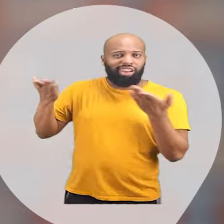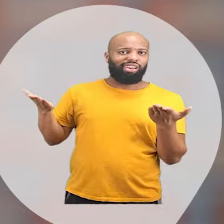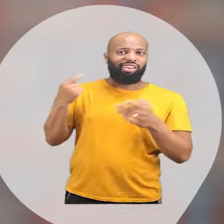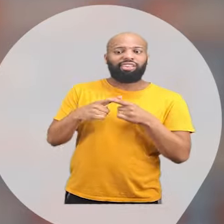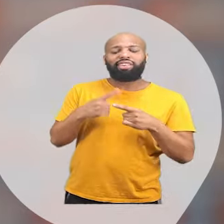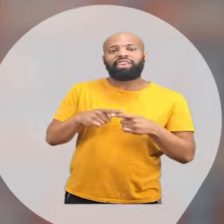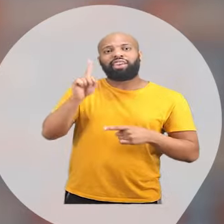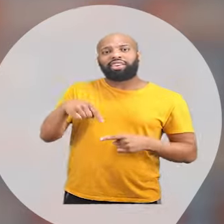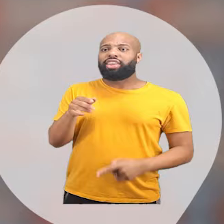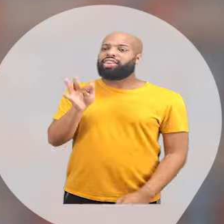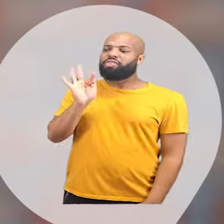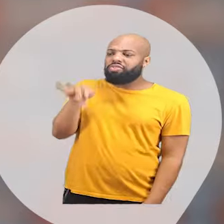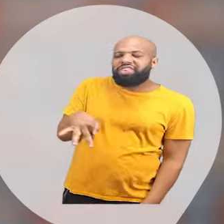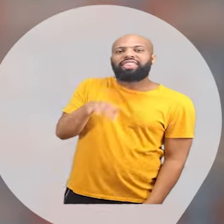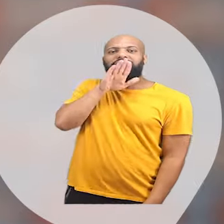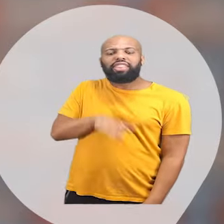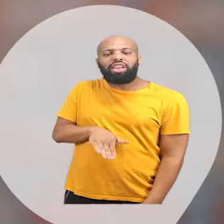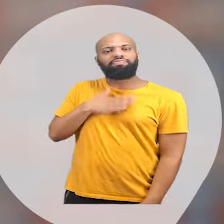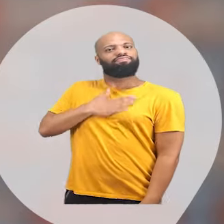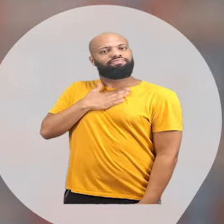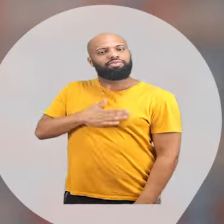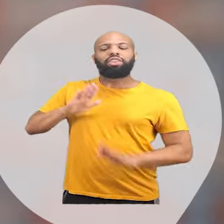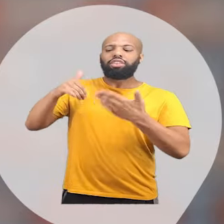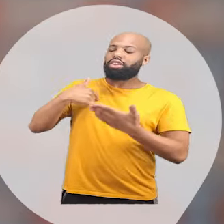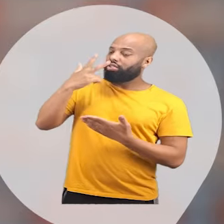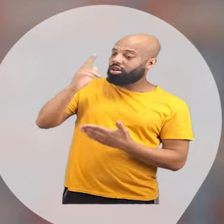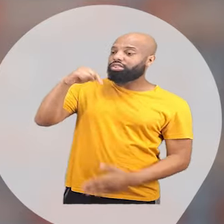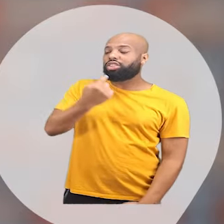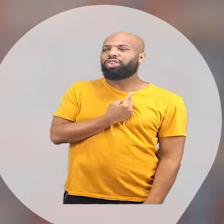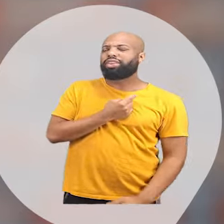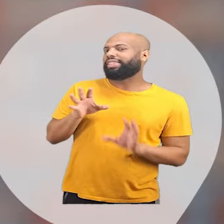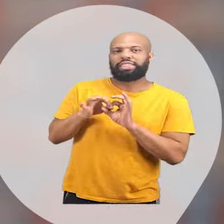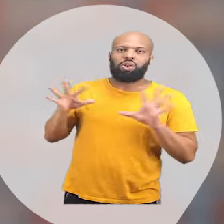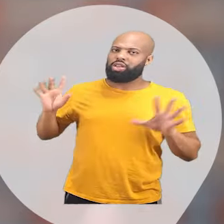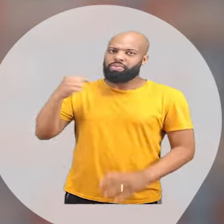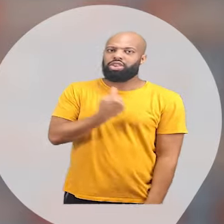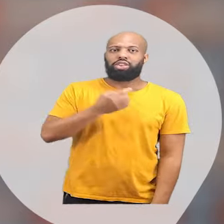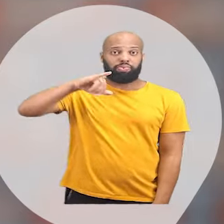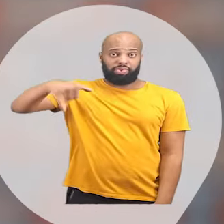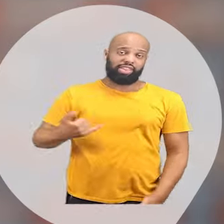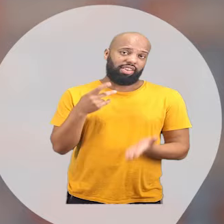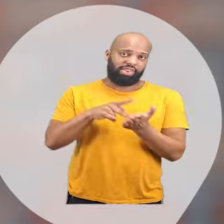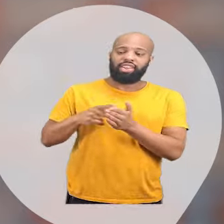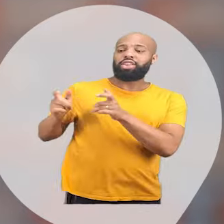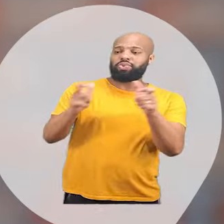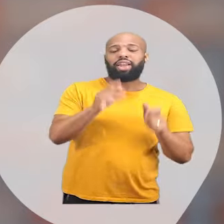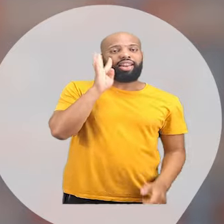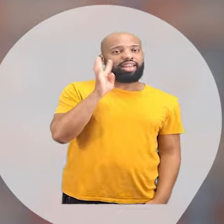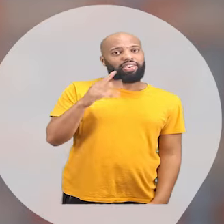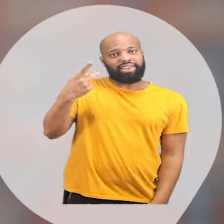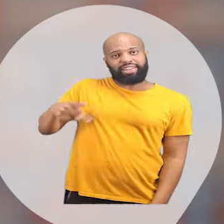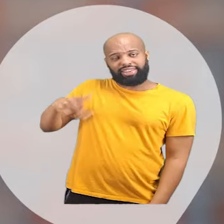Tipo às vezes Talvez seja um final de tarde tão agradável né então acho que às vezes a gente não se permite mesmo aproveitar os lugares